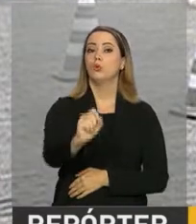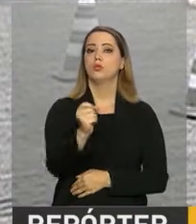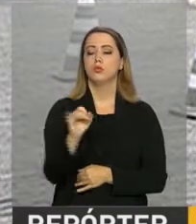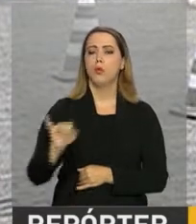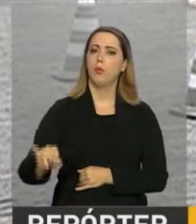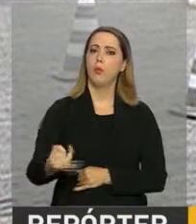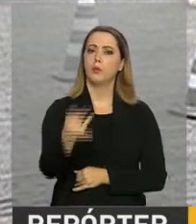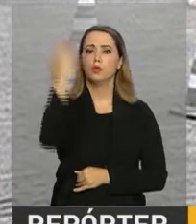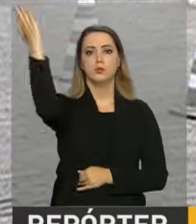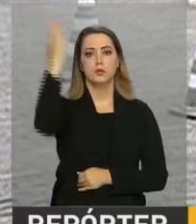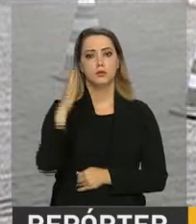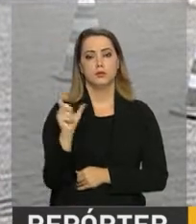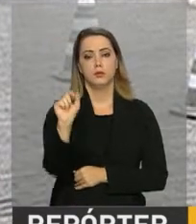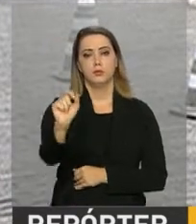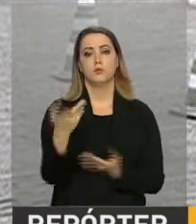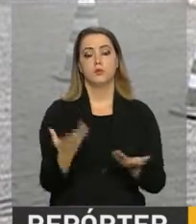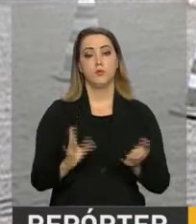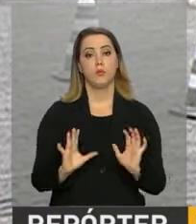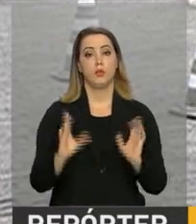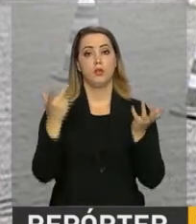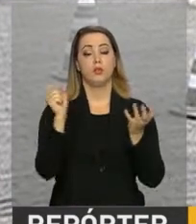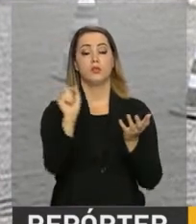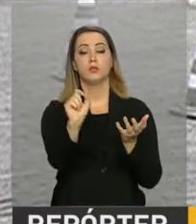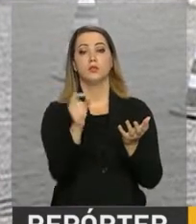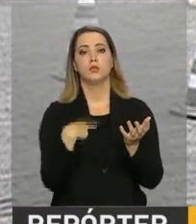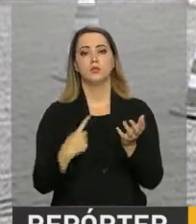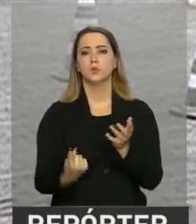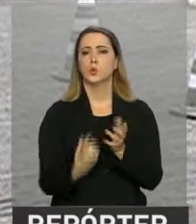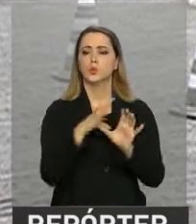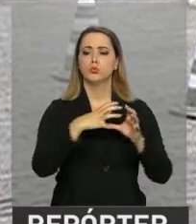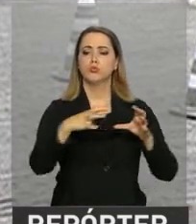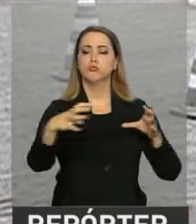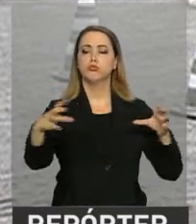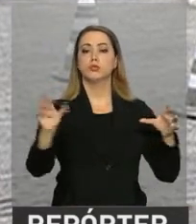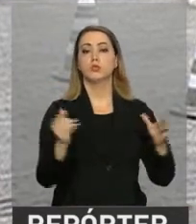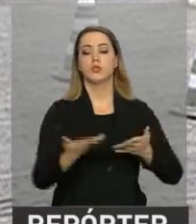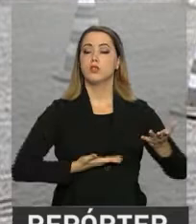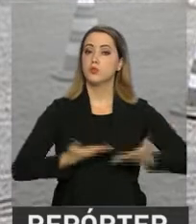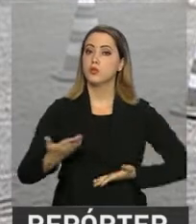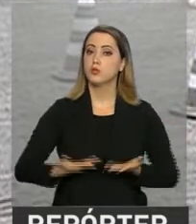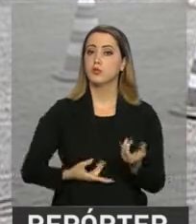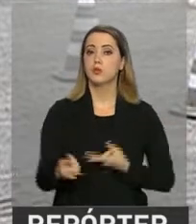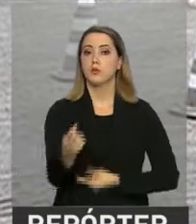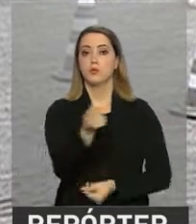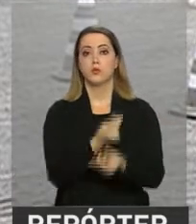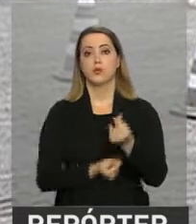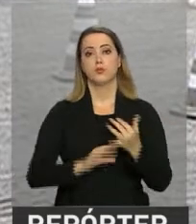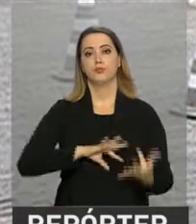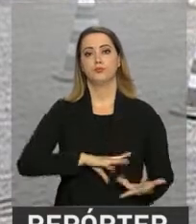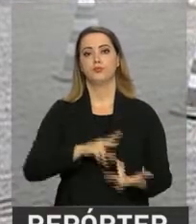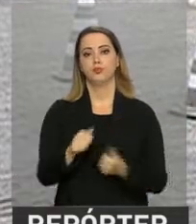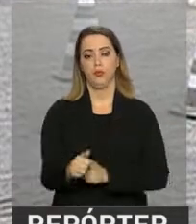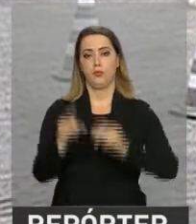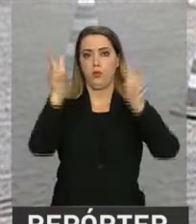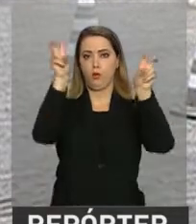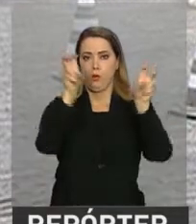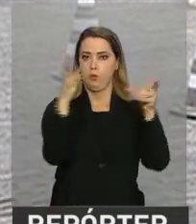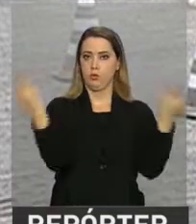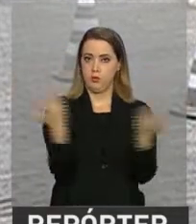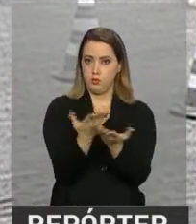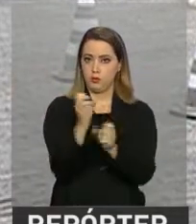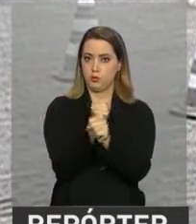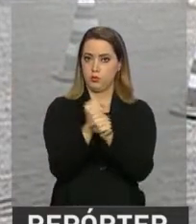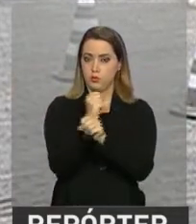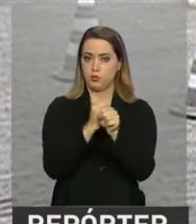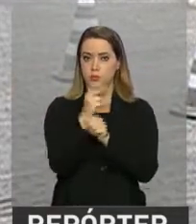brasil que é promovida por uma das maiores instituições de serviços financeiros do mundo o tema do encontro deste ano